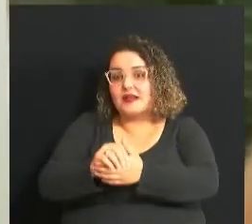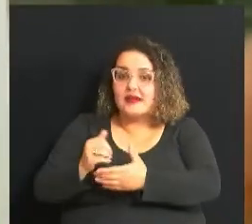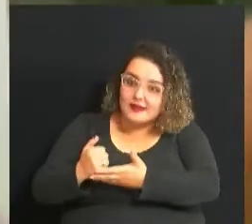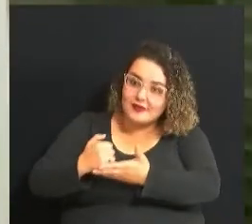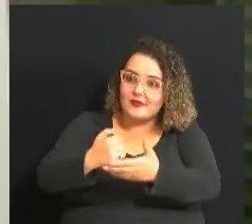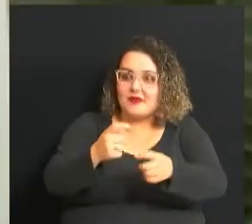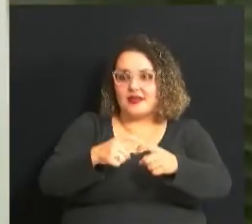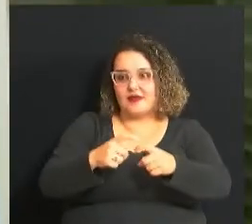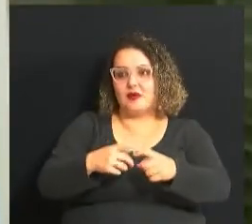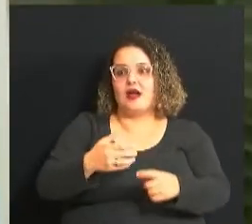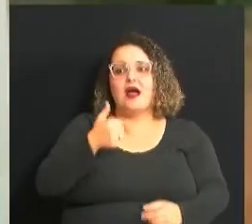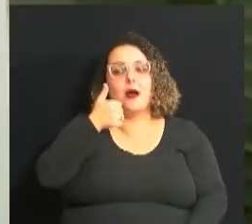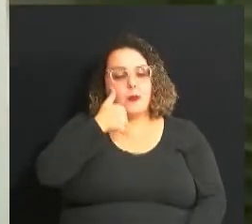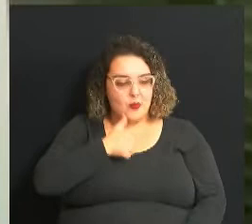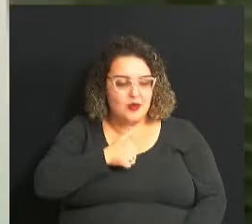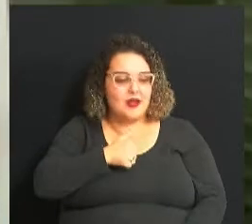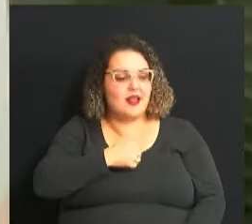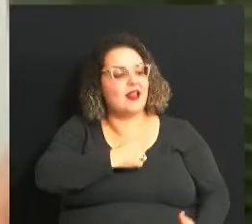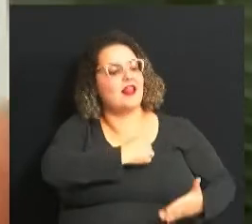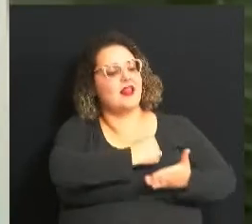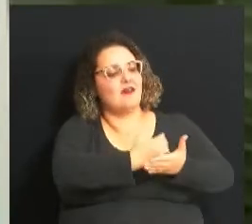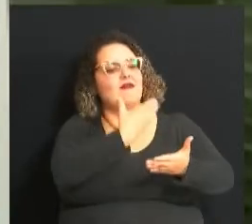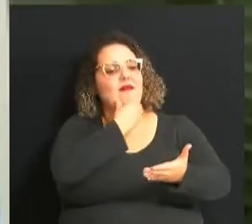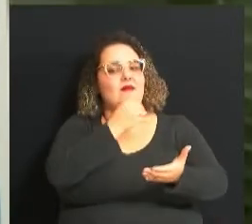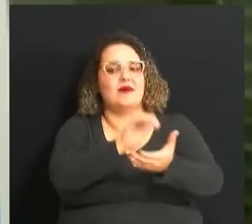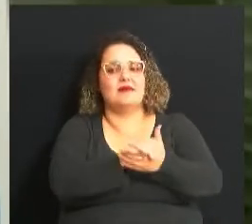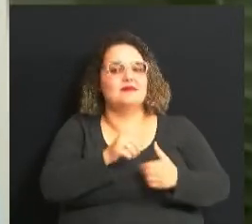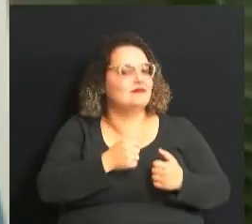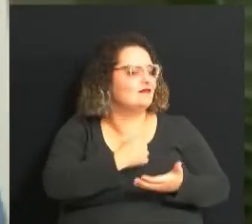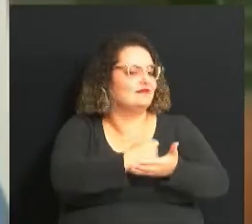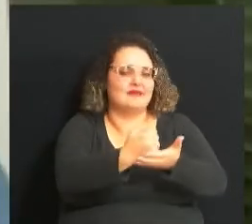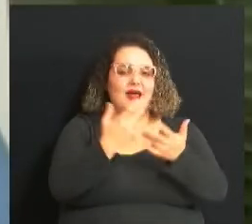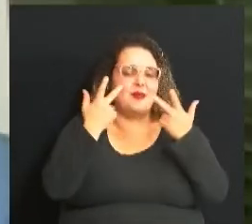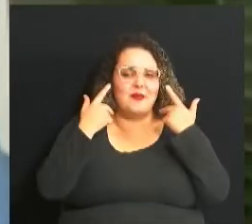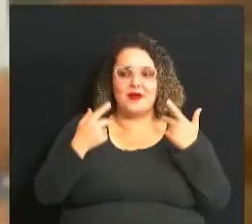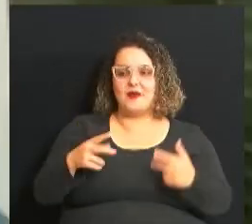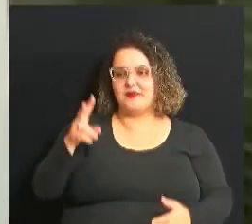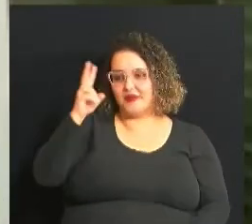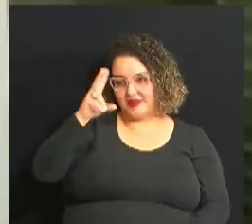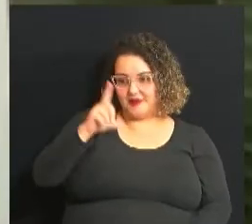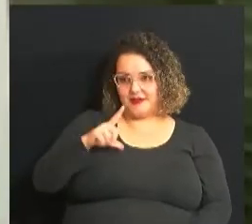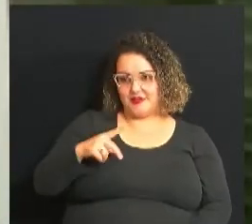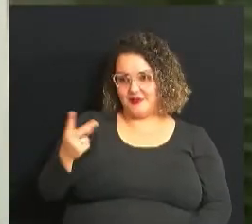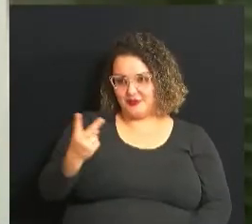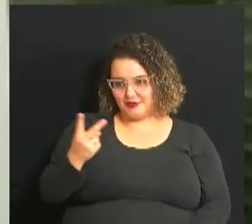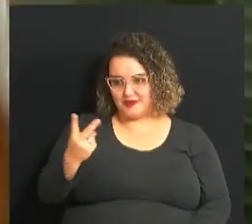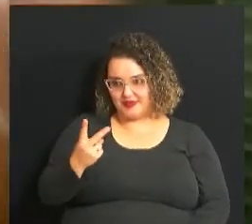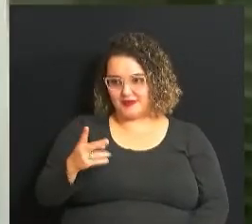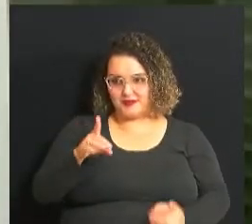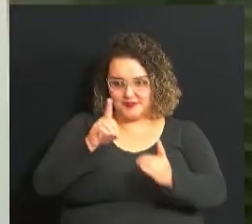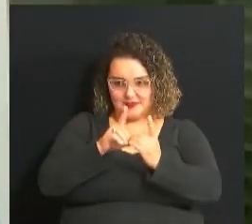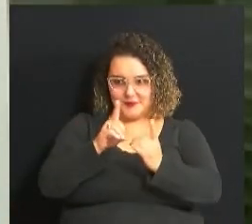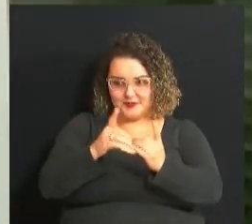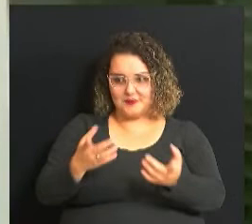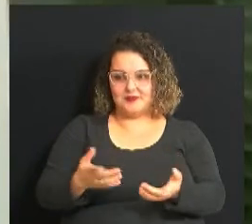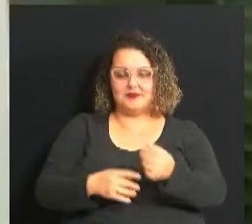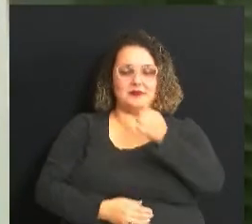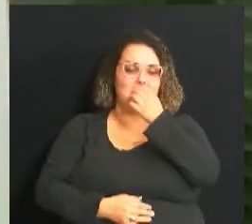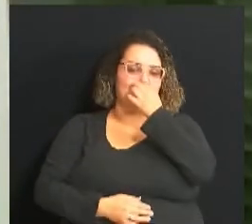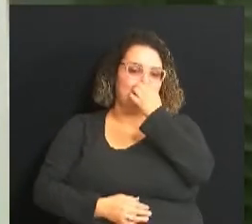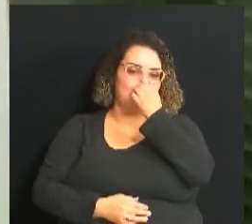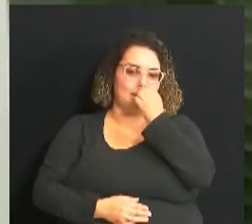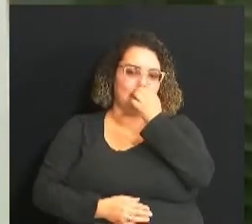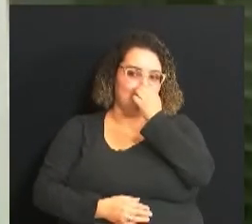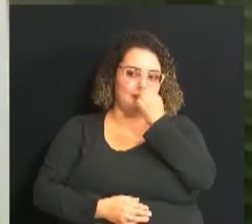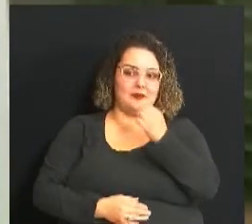ao médico, levar o marido ao médico é uma coisa tão frequente. Eu lembro que tinha um casal, eu estava atendendo um casal e atendendo,